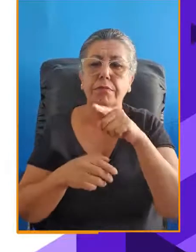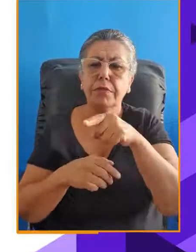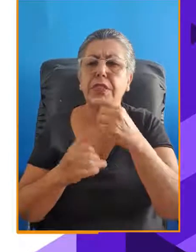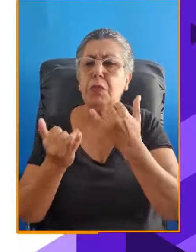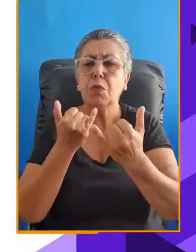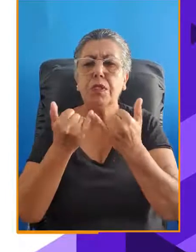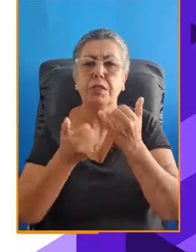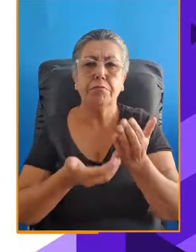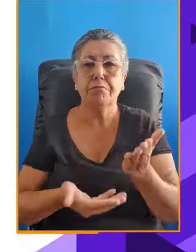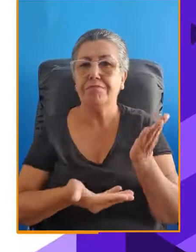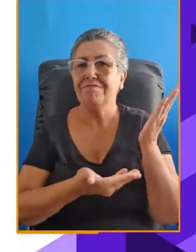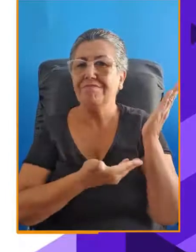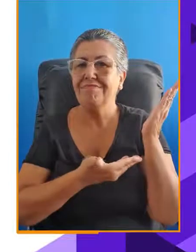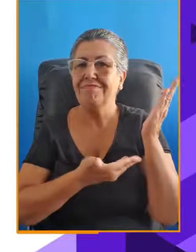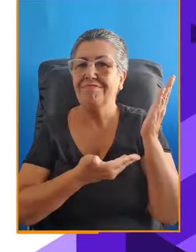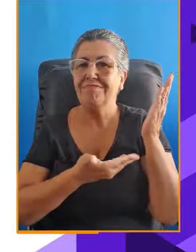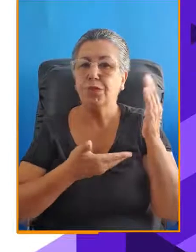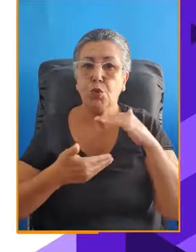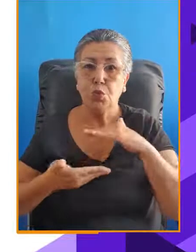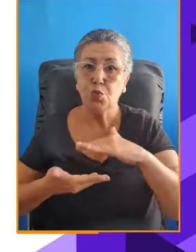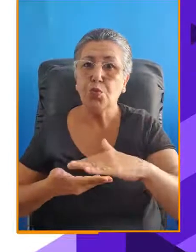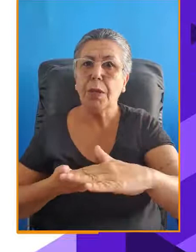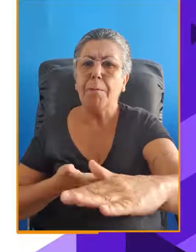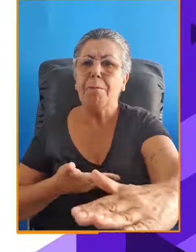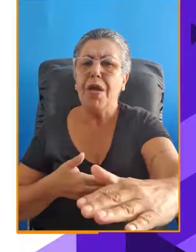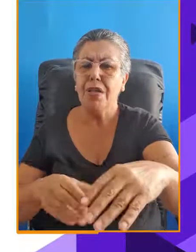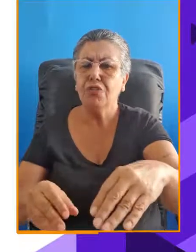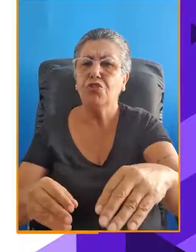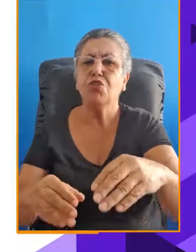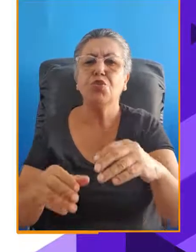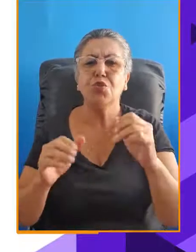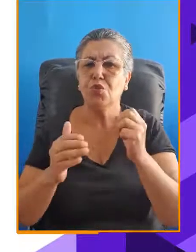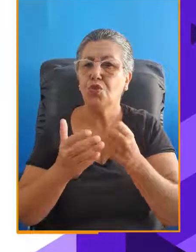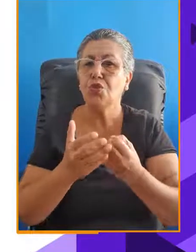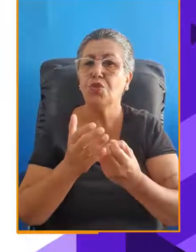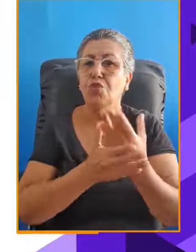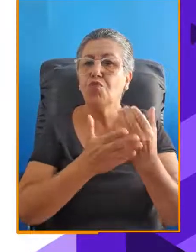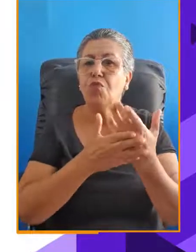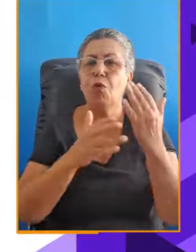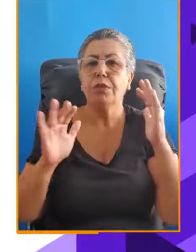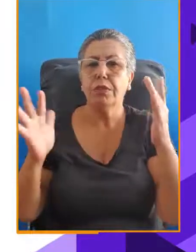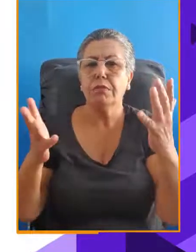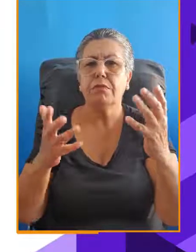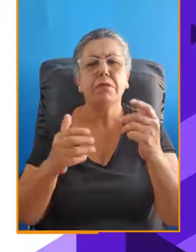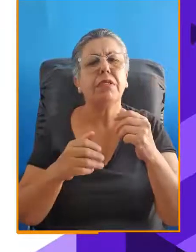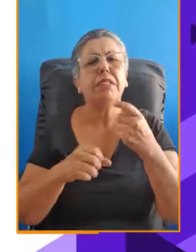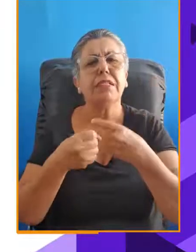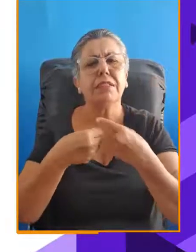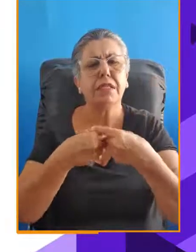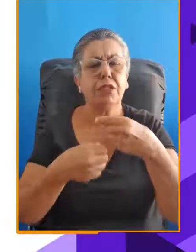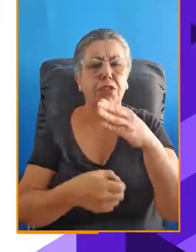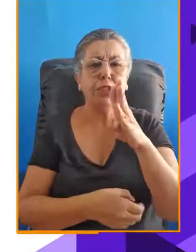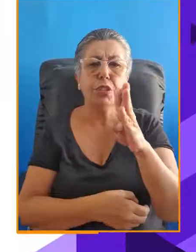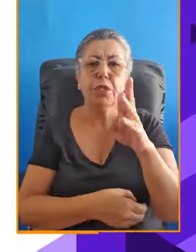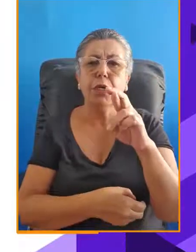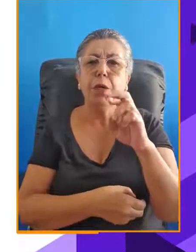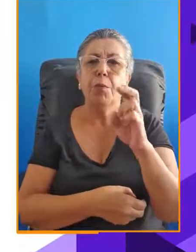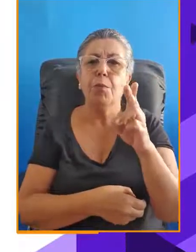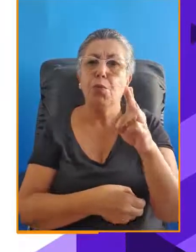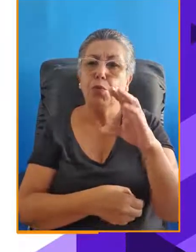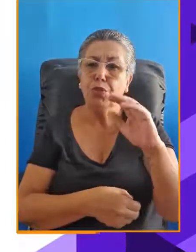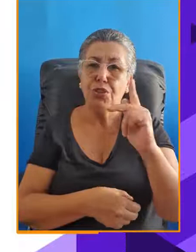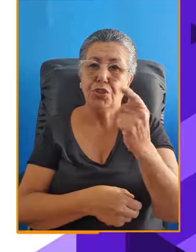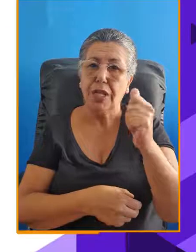nós temos um exemplo de um tapete de flores natural. É um jardim encontrado na cidade de Bruxelas, que é